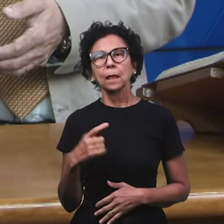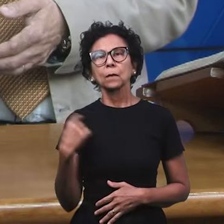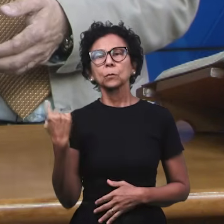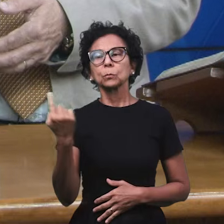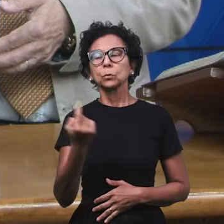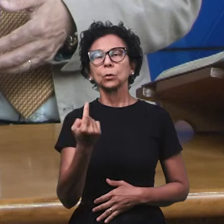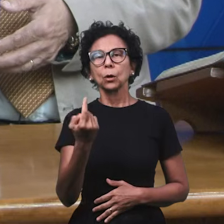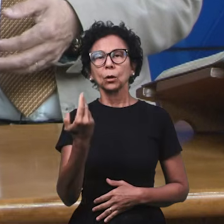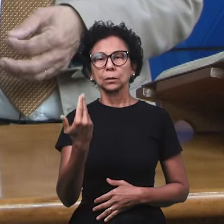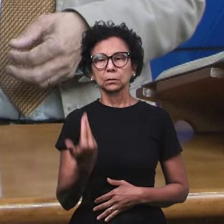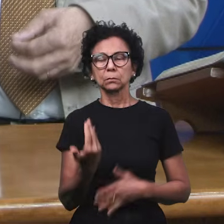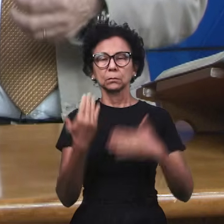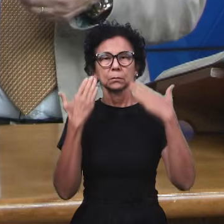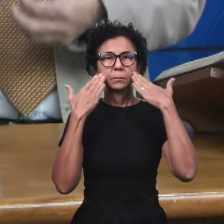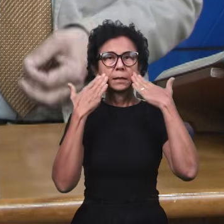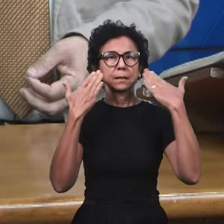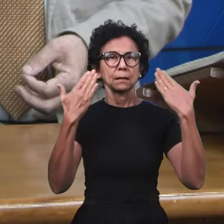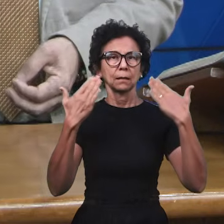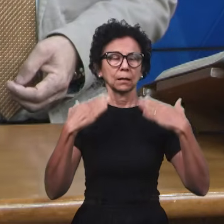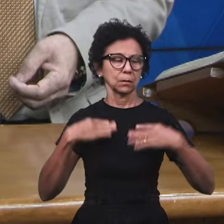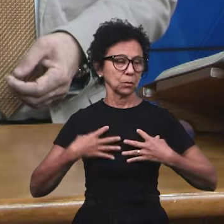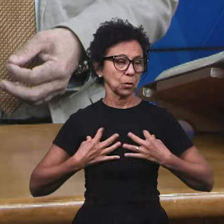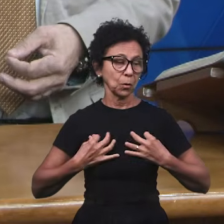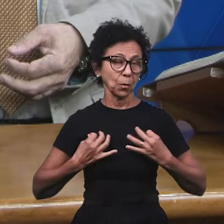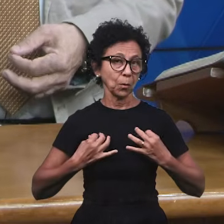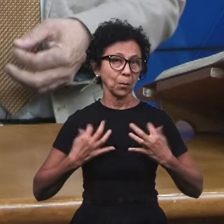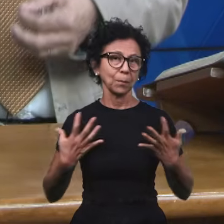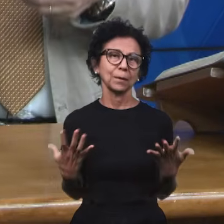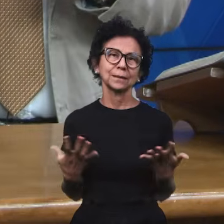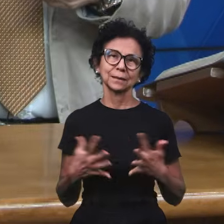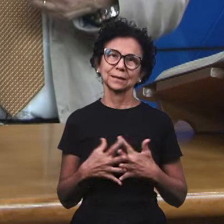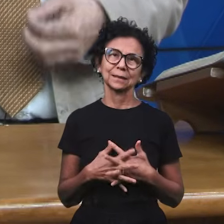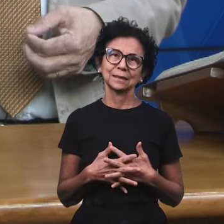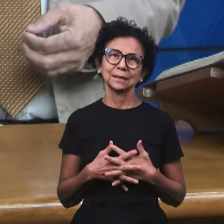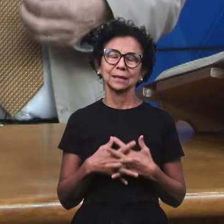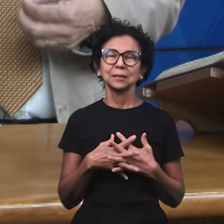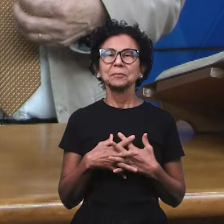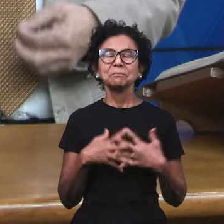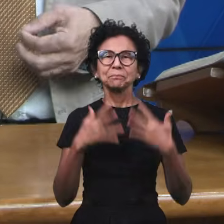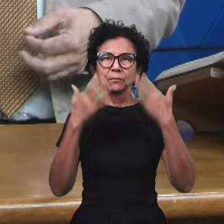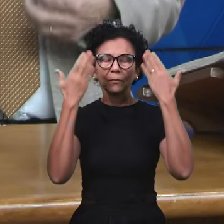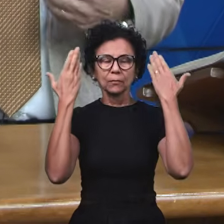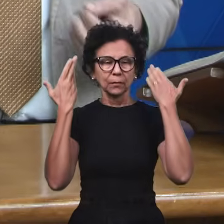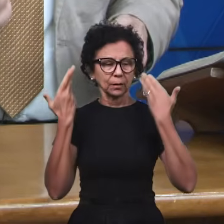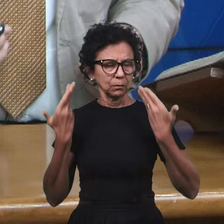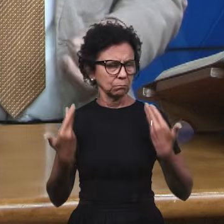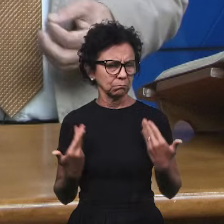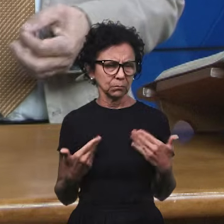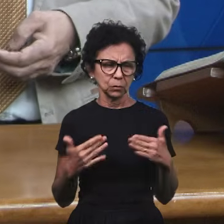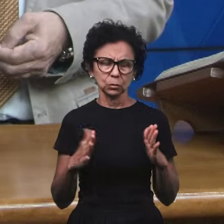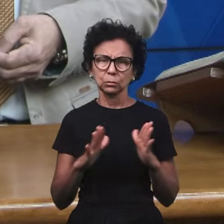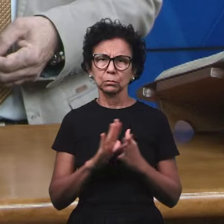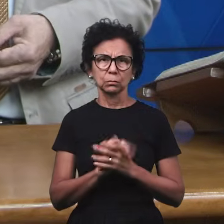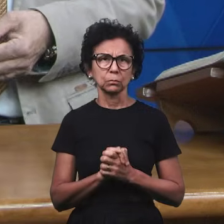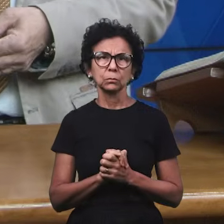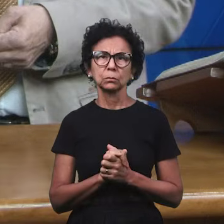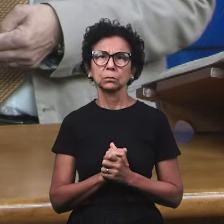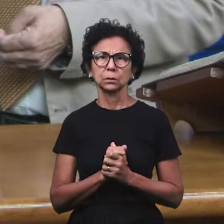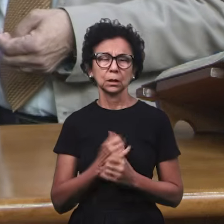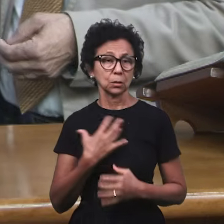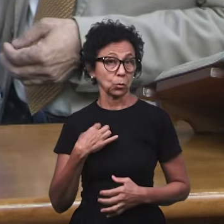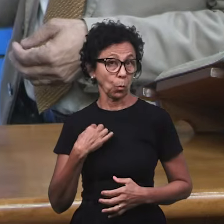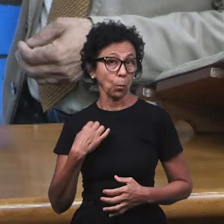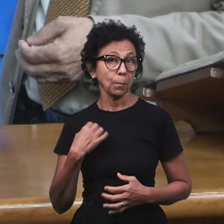apresentamos, né? Ou seja, as nossas vestes, a nossa aparência no sentido da própria roupa que nós